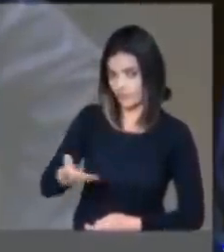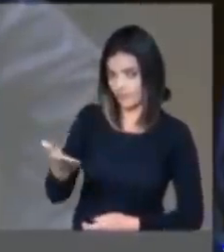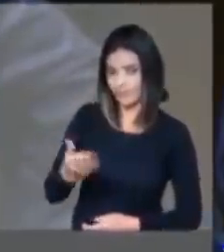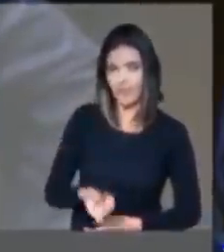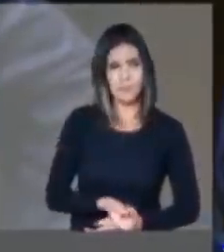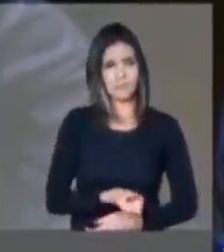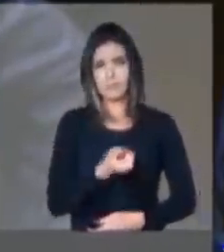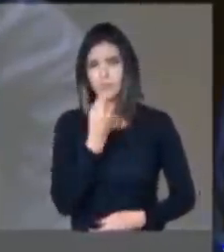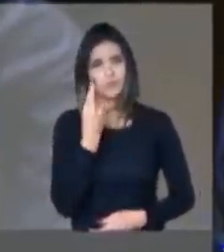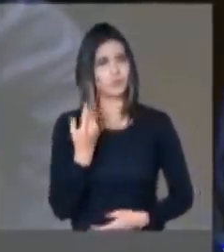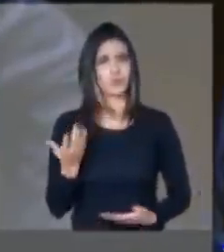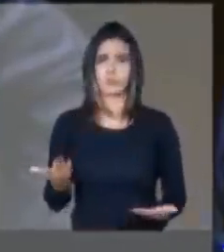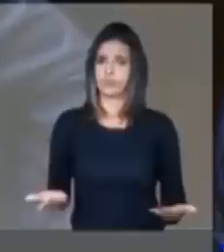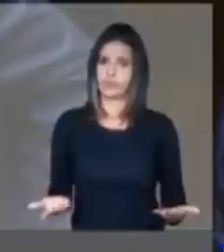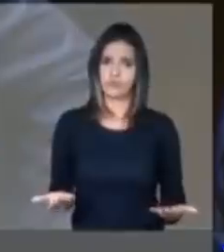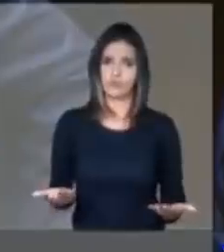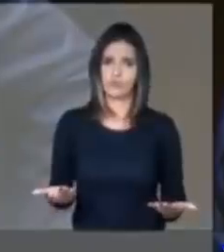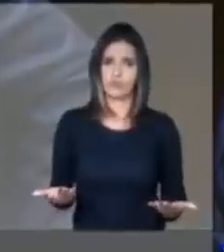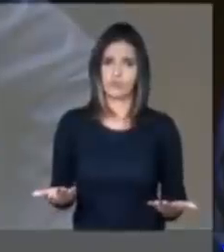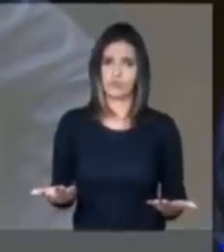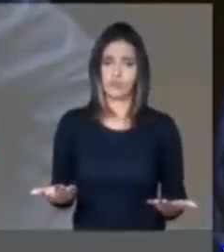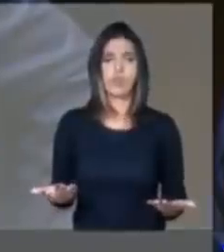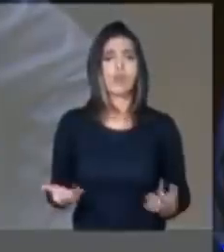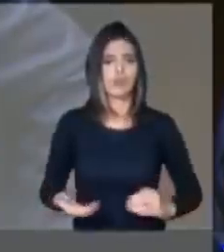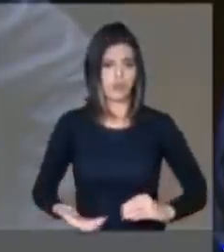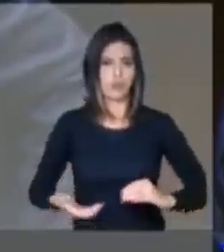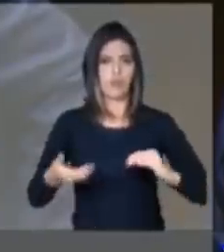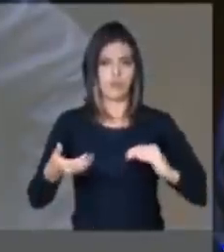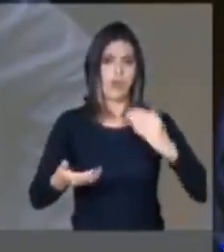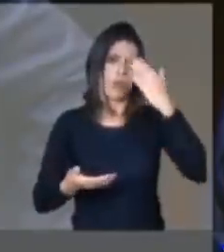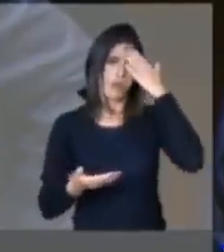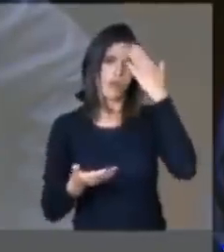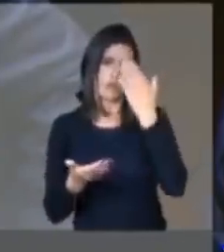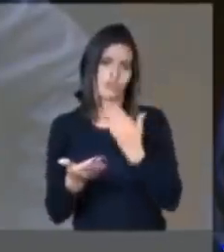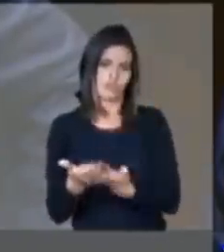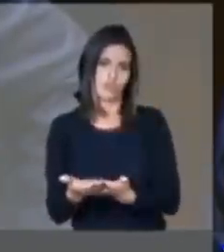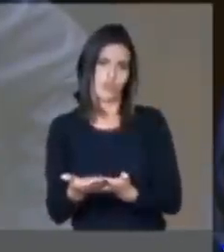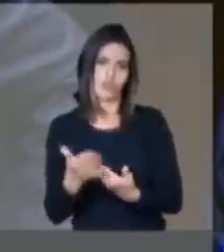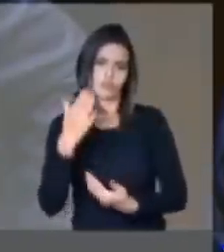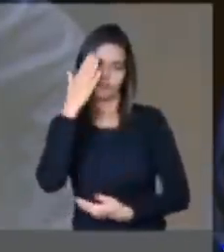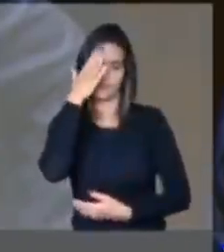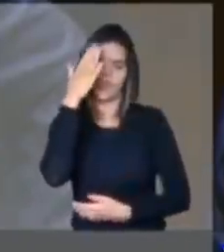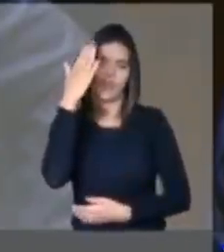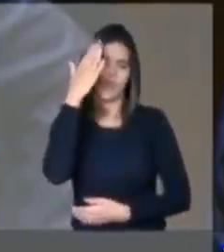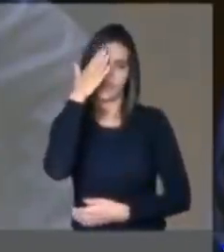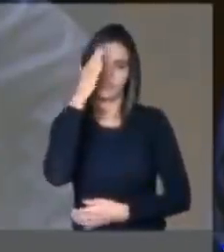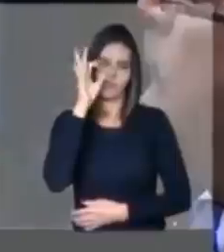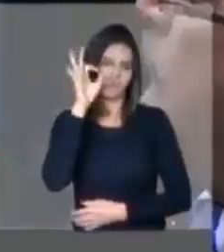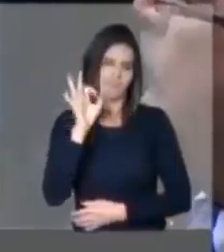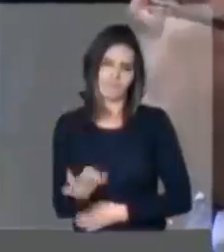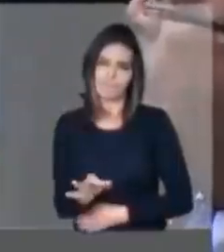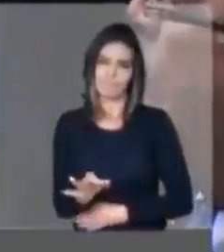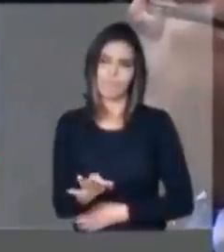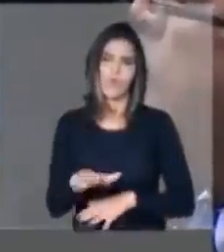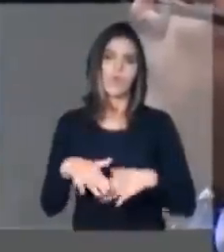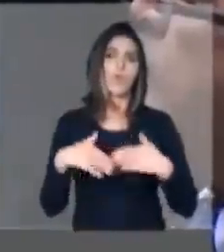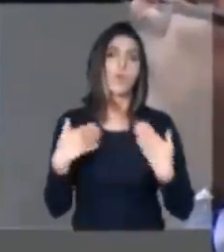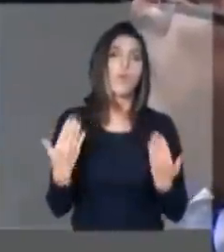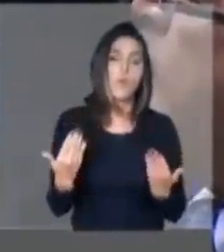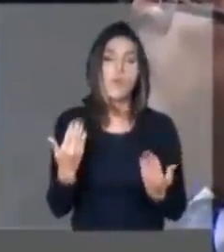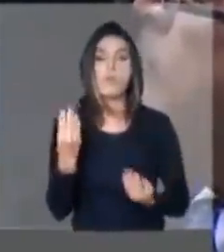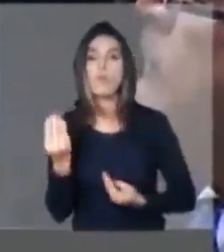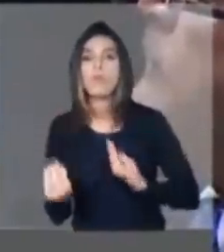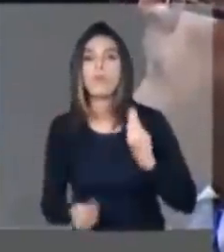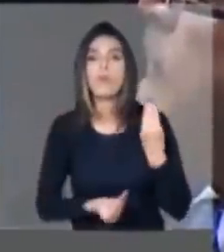cúmulo do absurdo o Congresso Nacional acreditar que sabe exatamente quais são as condições